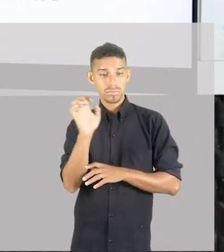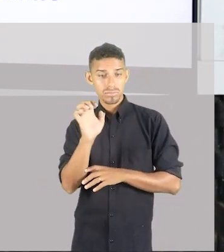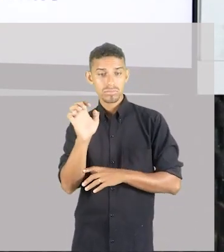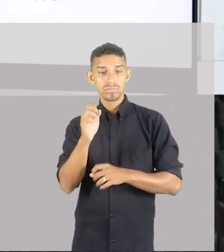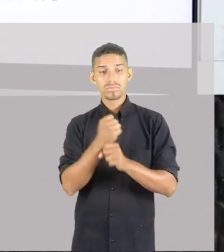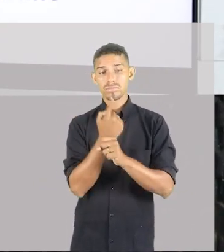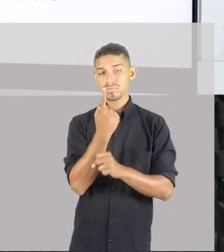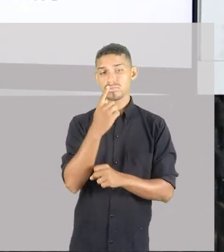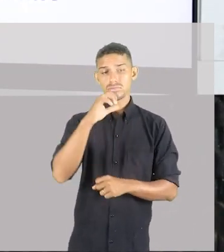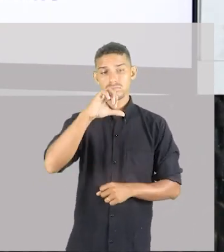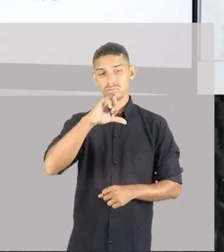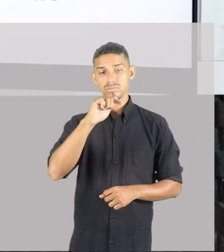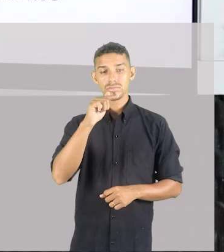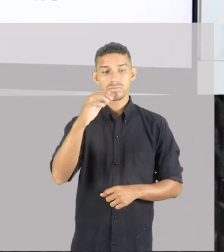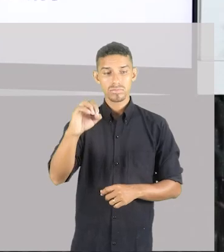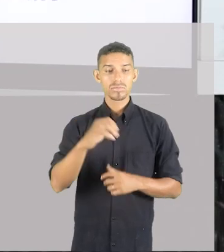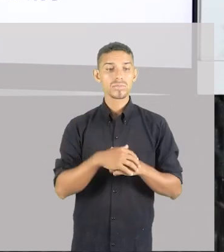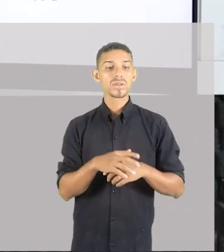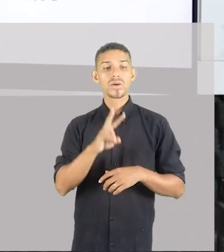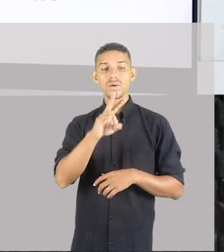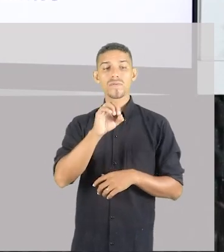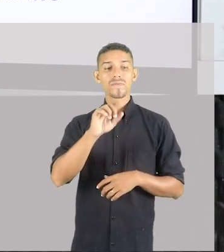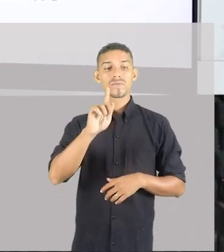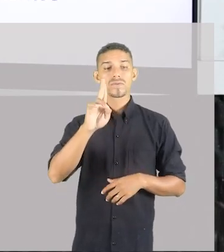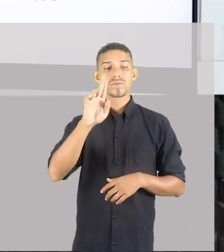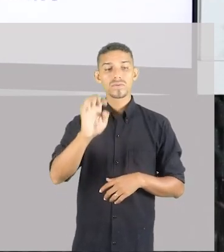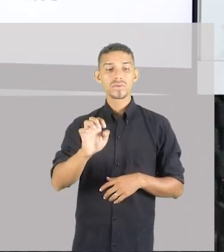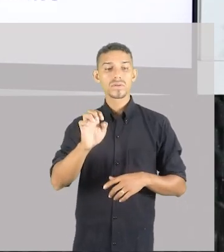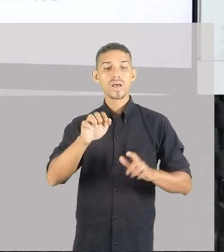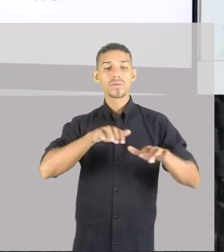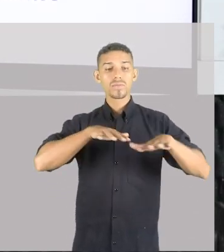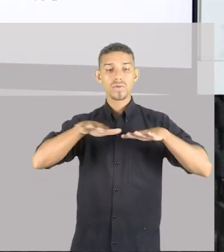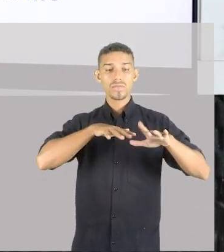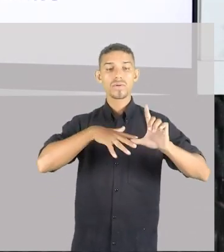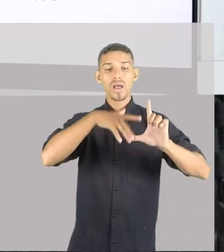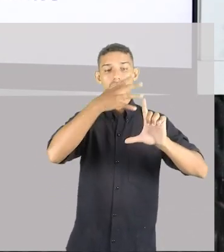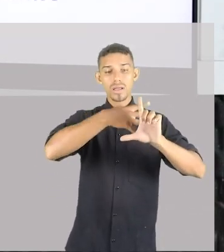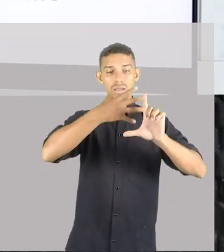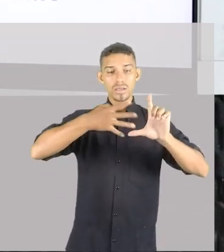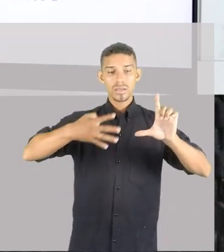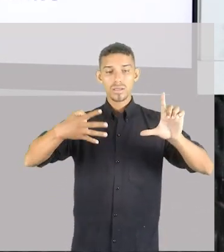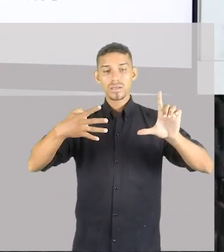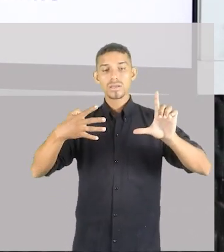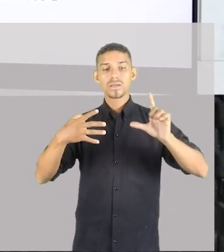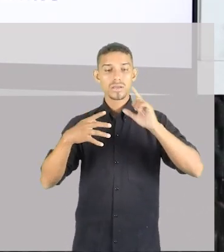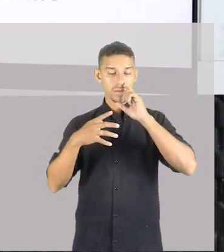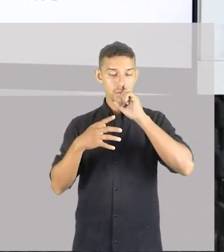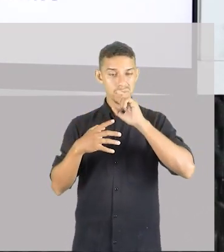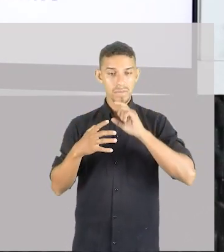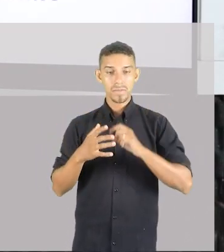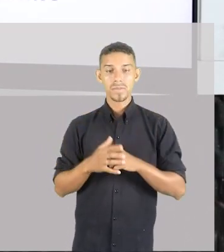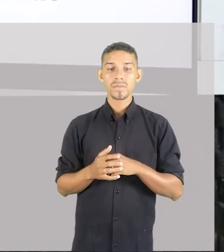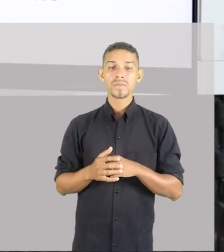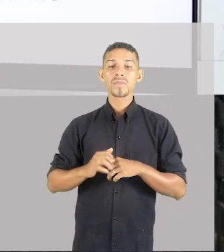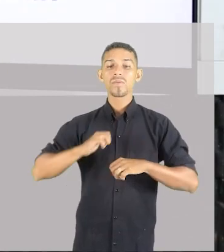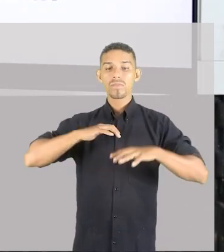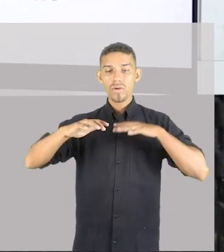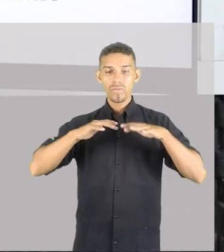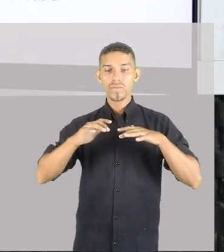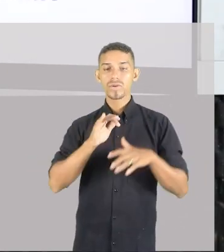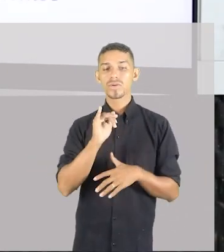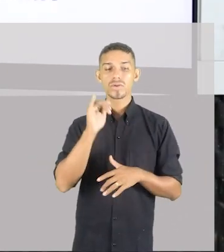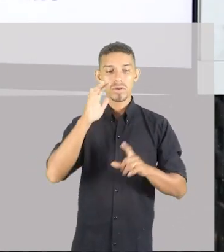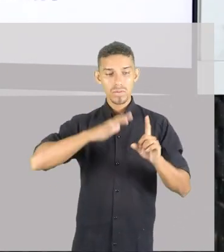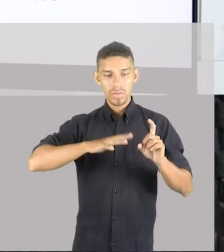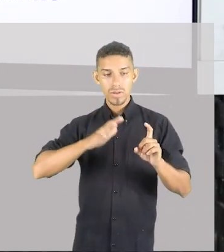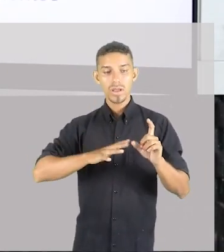nesse período nos anos 80 O vog que é no movimento lgbtq mais a mais movimentos que imitam poses de modelos